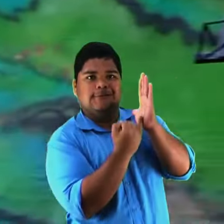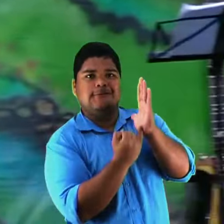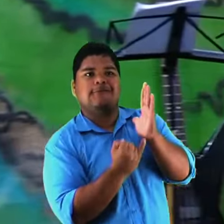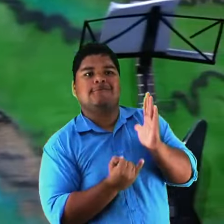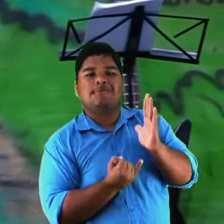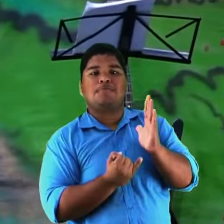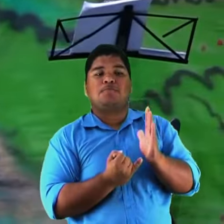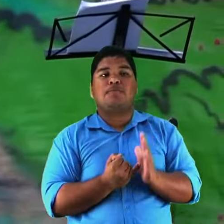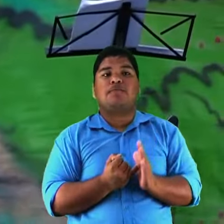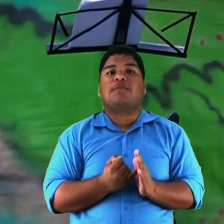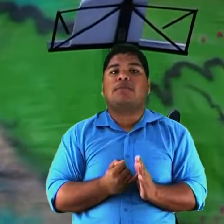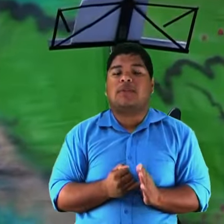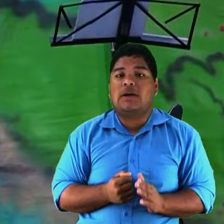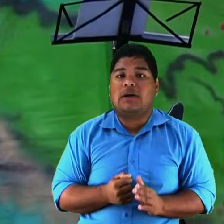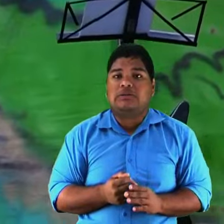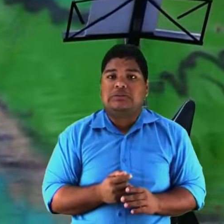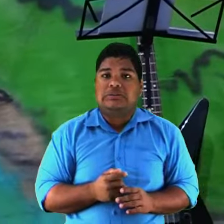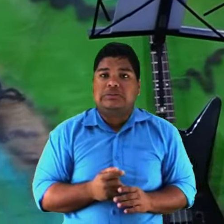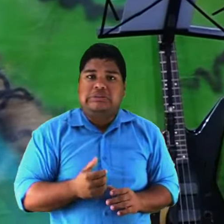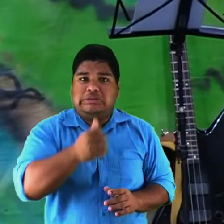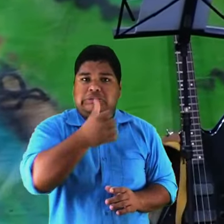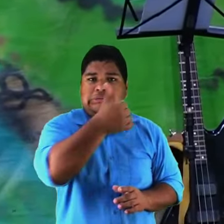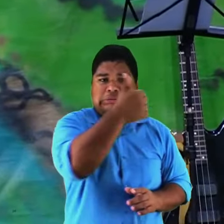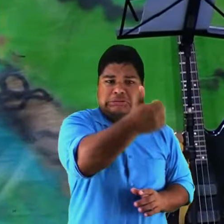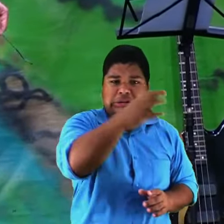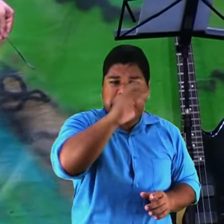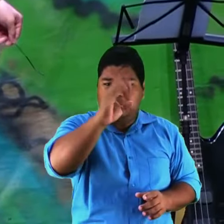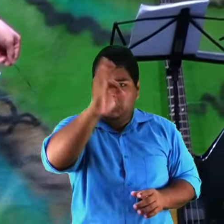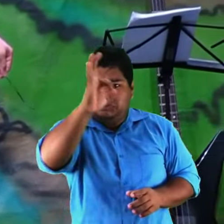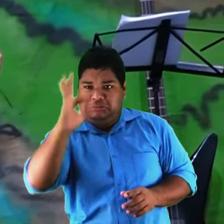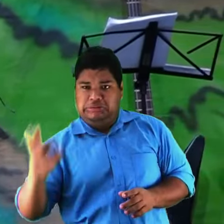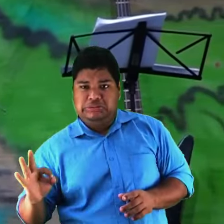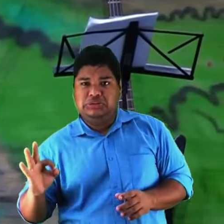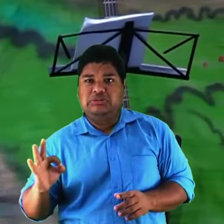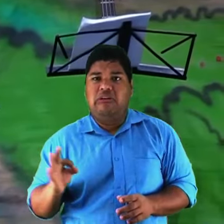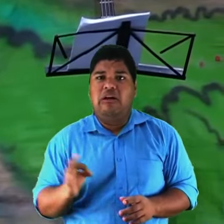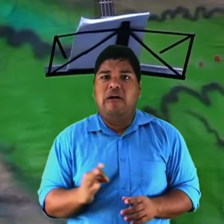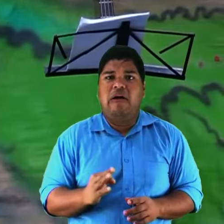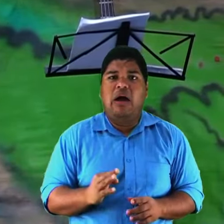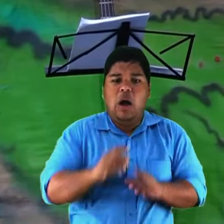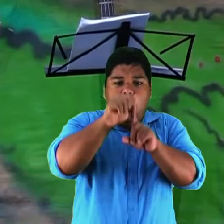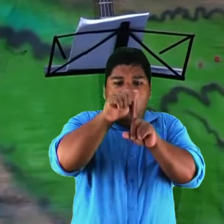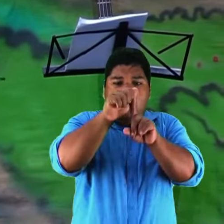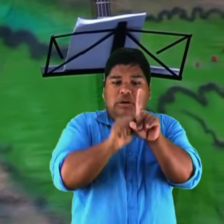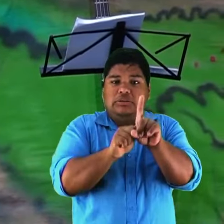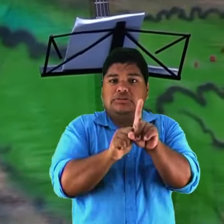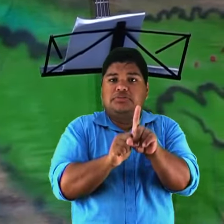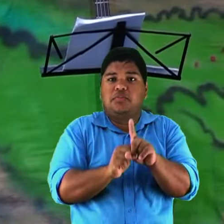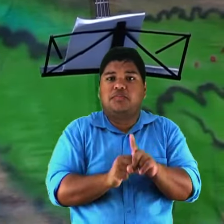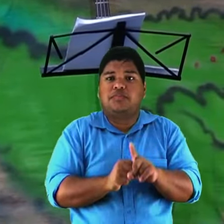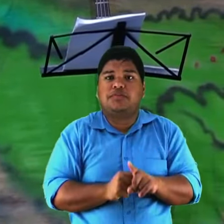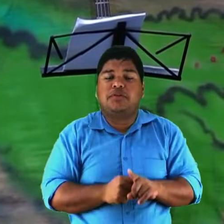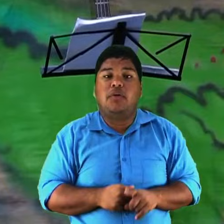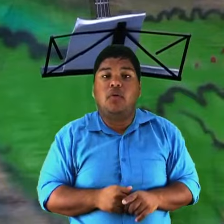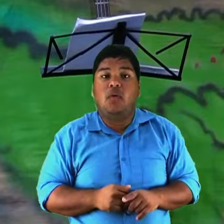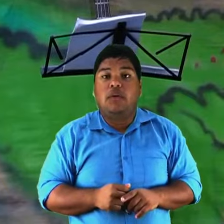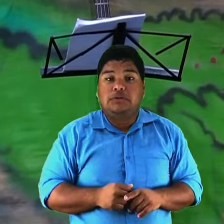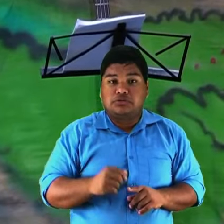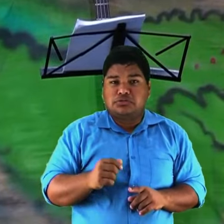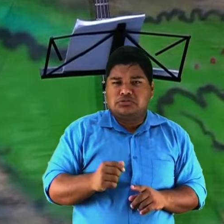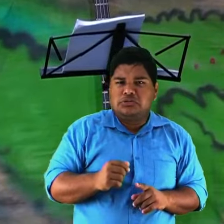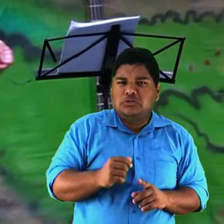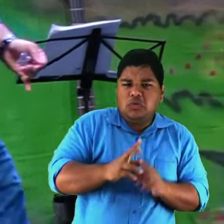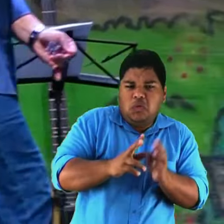ao mês, beirou os 100% ao mês. O que você comprava hoje, o valor que você usava para comprar um produto hoje